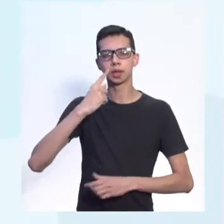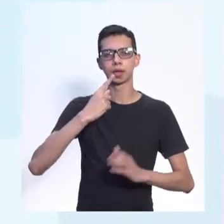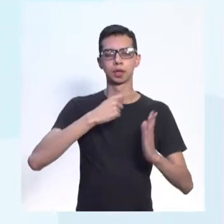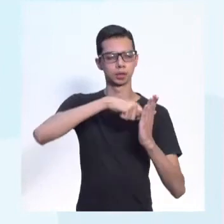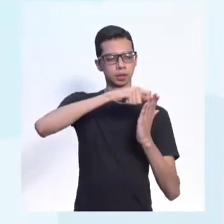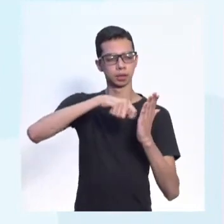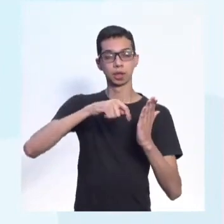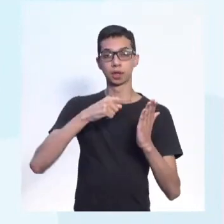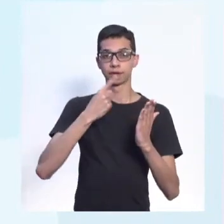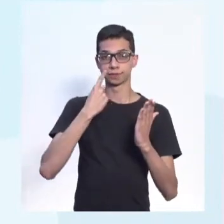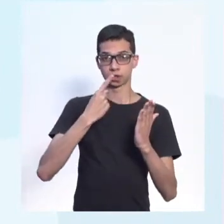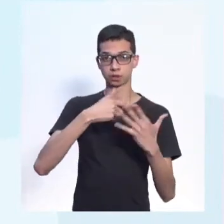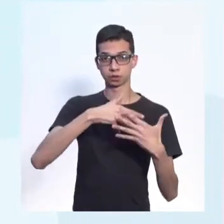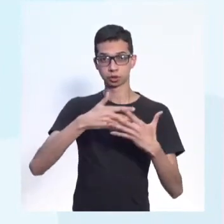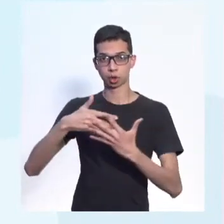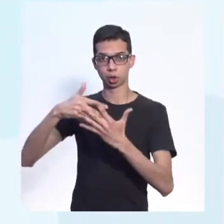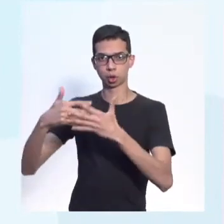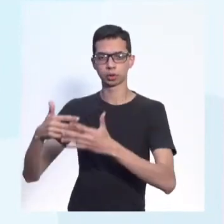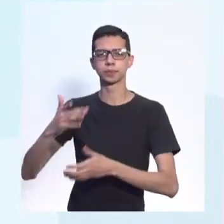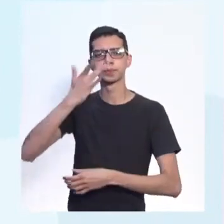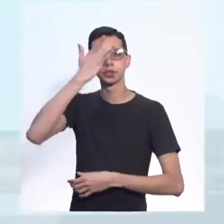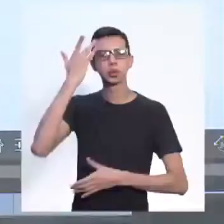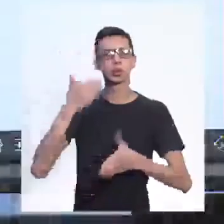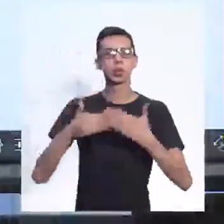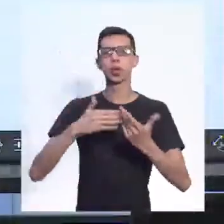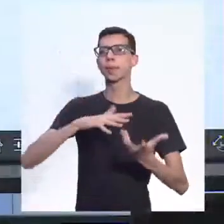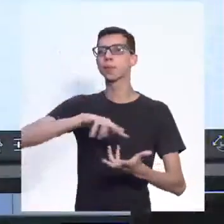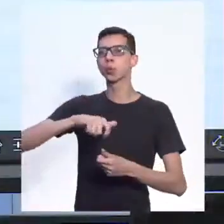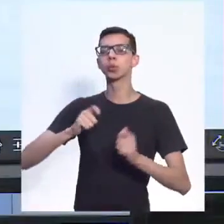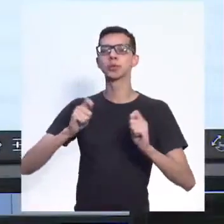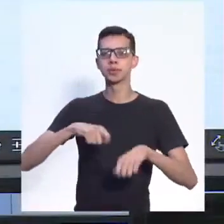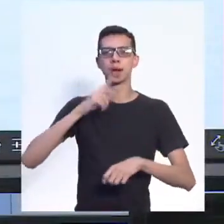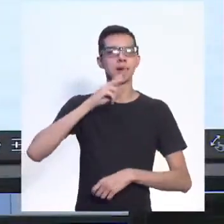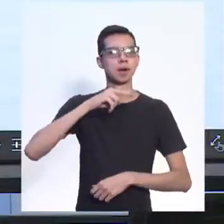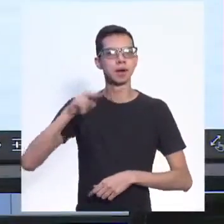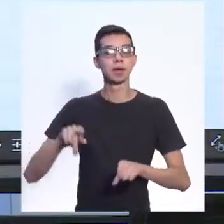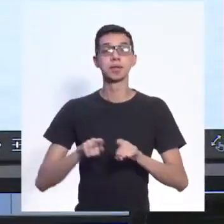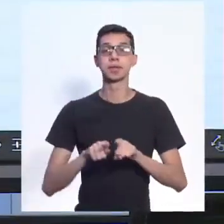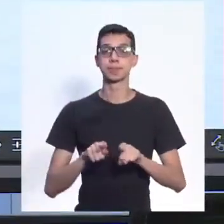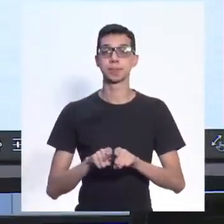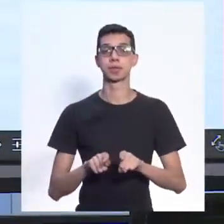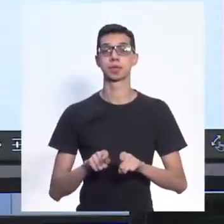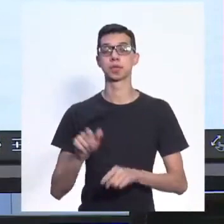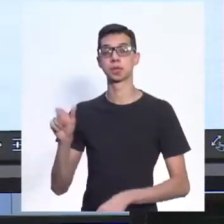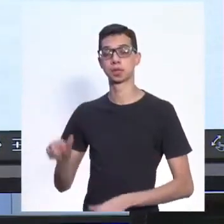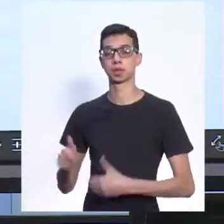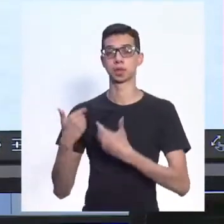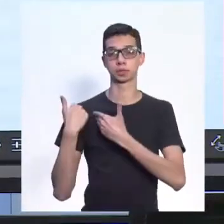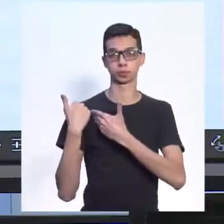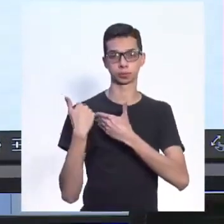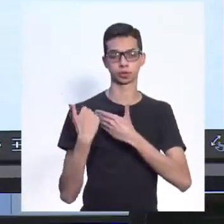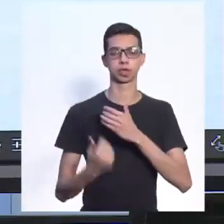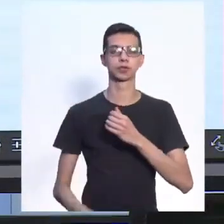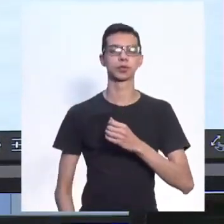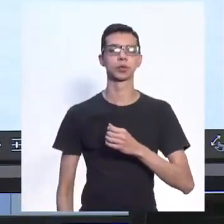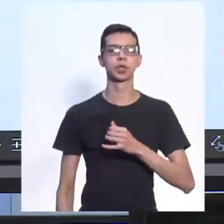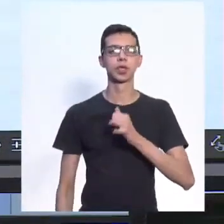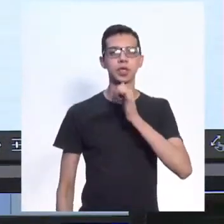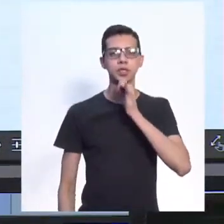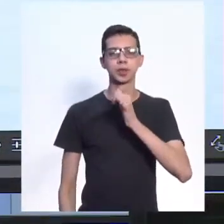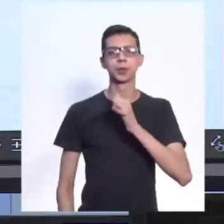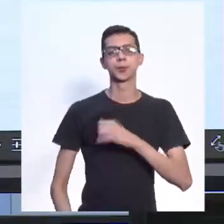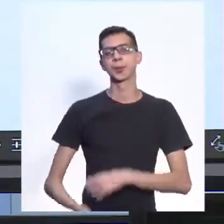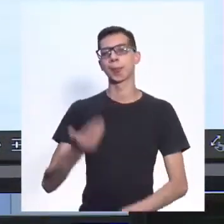que qualquer pessoa possa lê-la e reproduzi-la em qualquer lugar do mundo, ele também é responsável por essa transposição. Se eu pegar, por exemplo, uma obra de Palestrina da